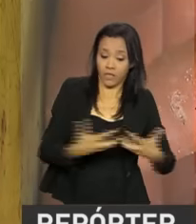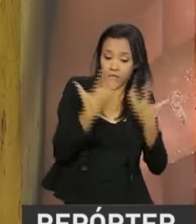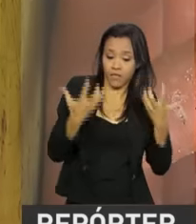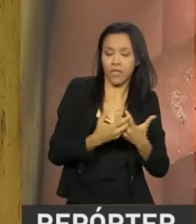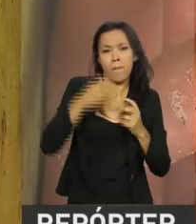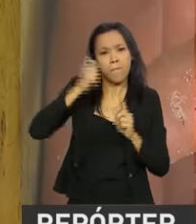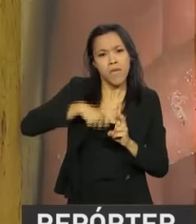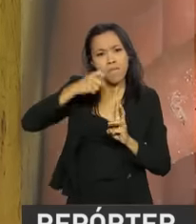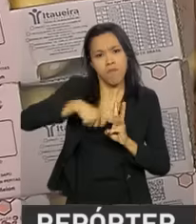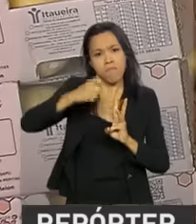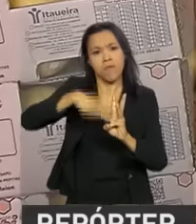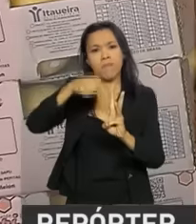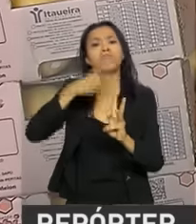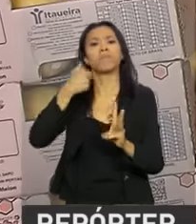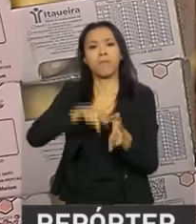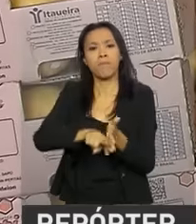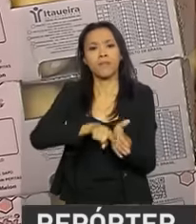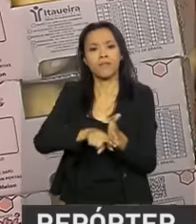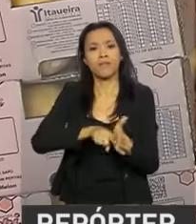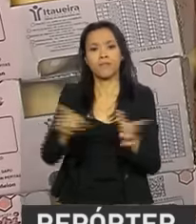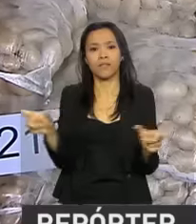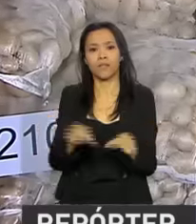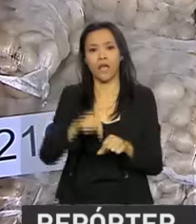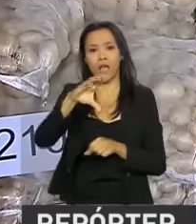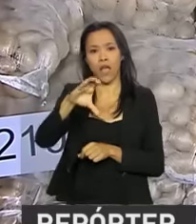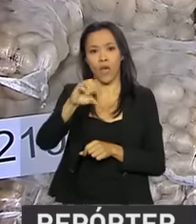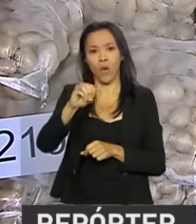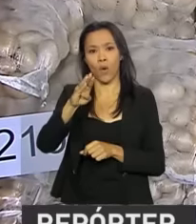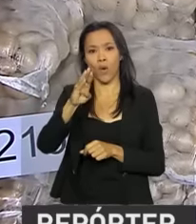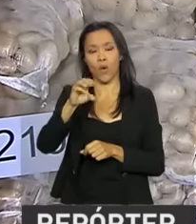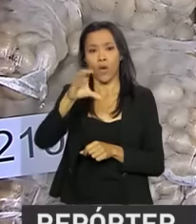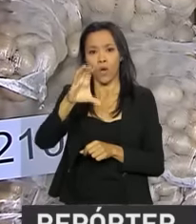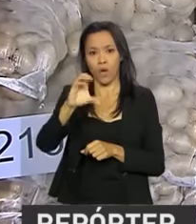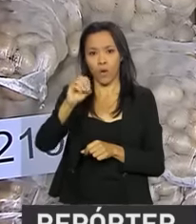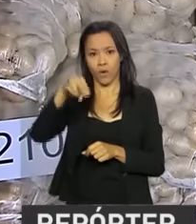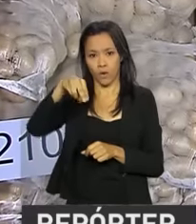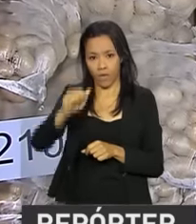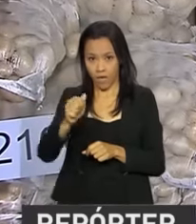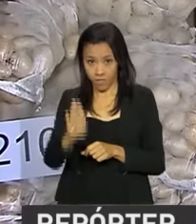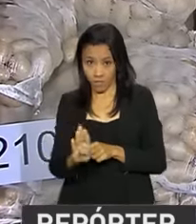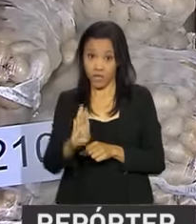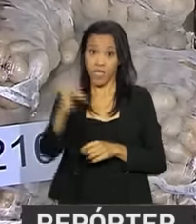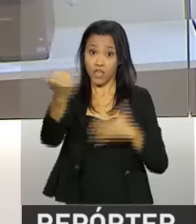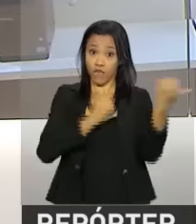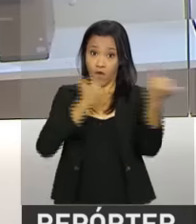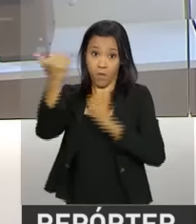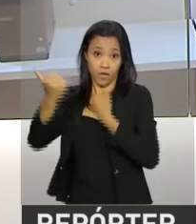todos os meses pela Conab a partir de informações fornecidas pelos mercados atacadistas de todo o país.